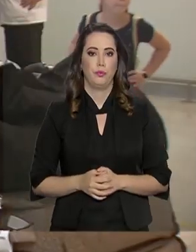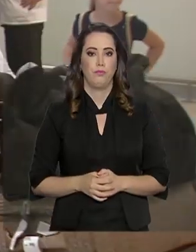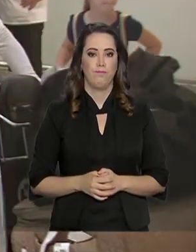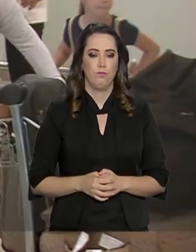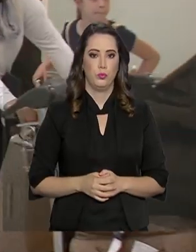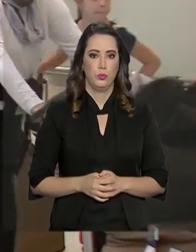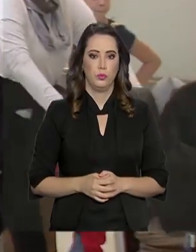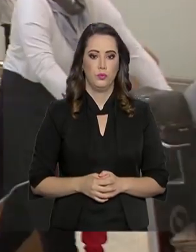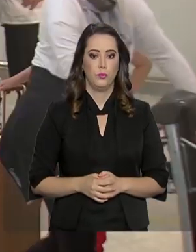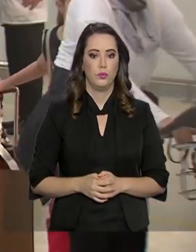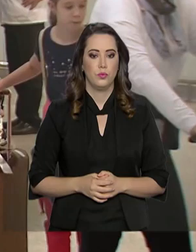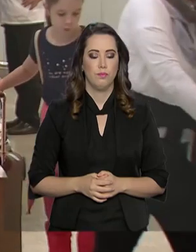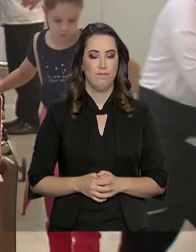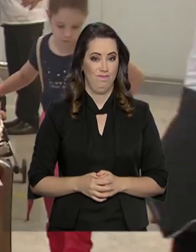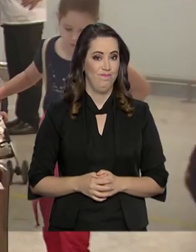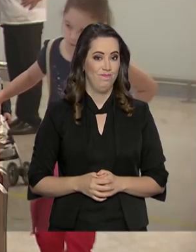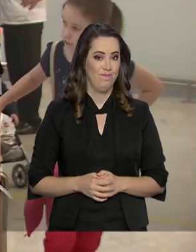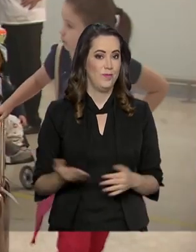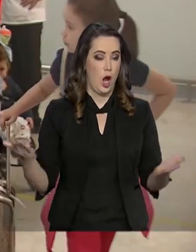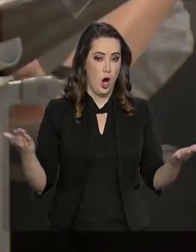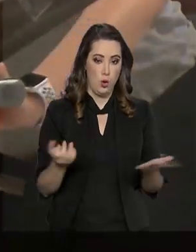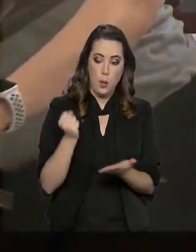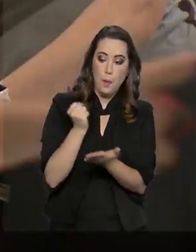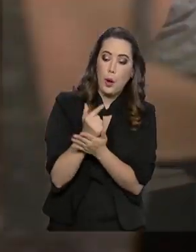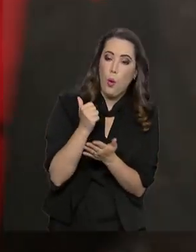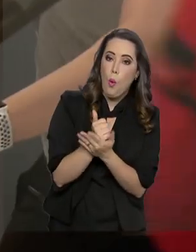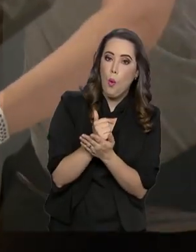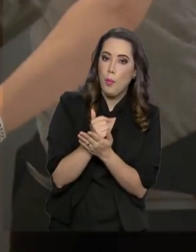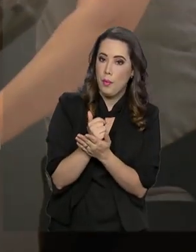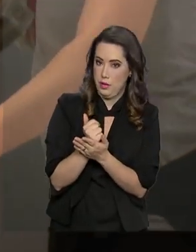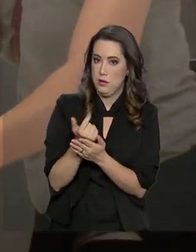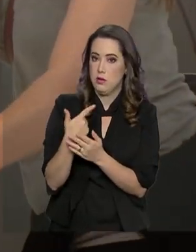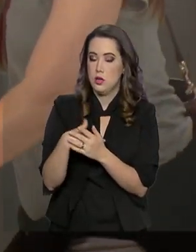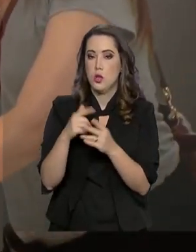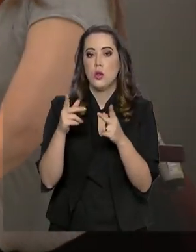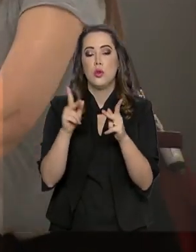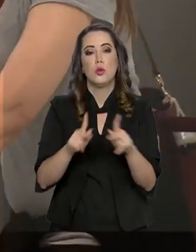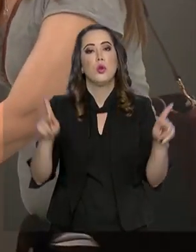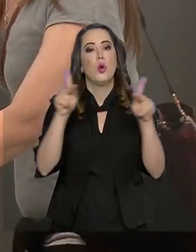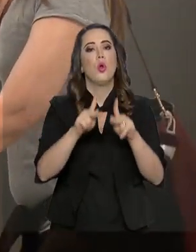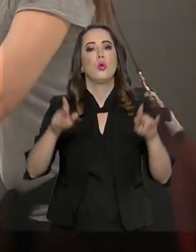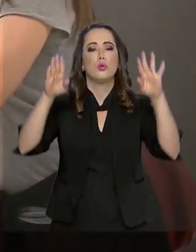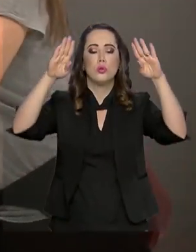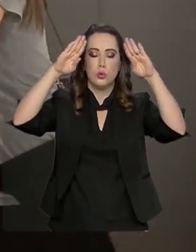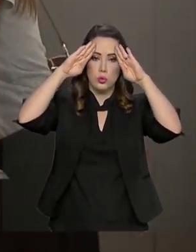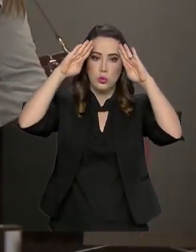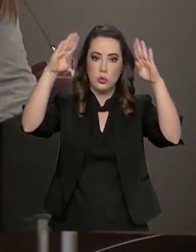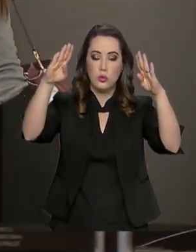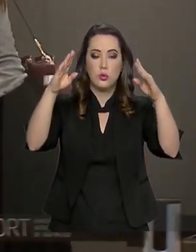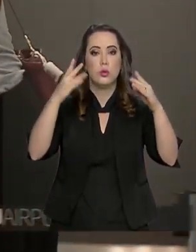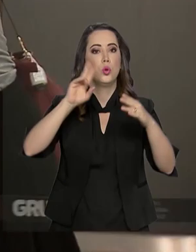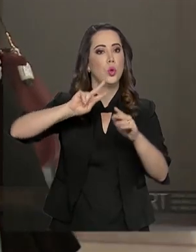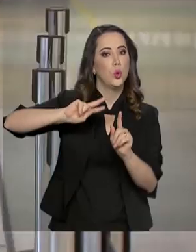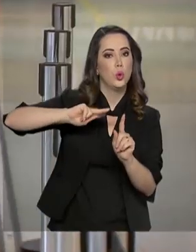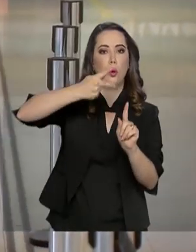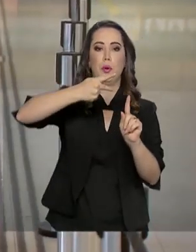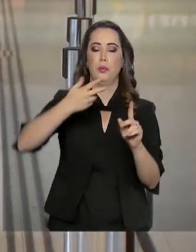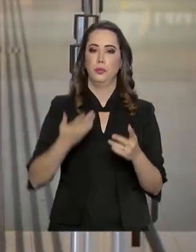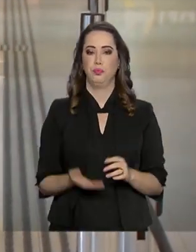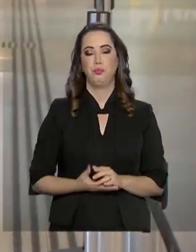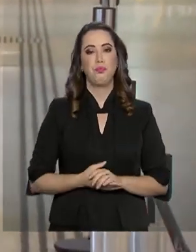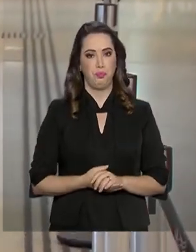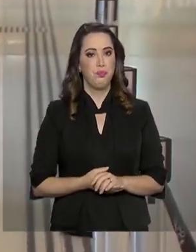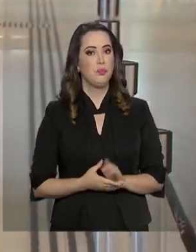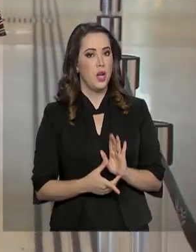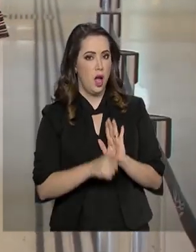a partir de agora o limite para compras de brasileiros em lojas francas aeroportos e portos dobrou o valor